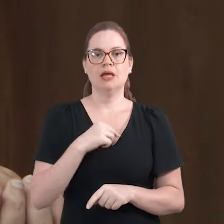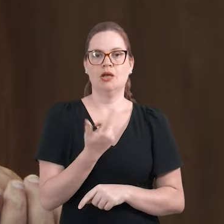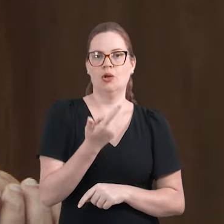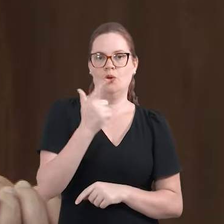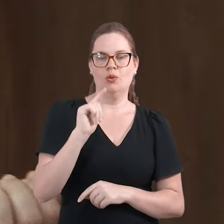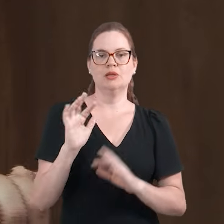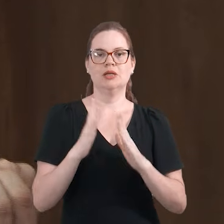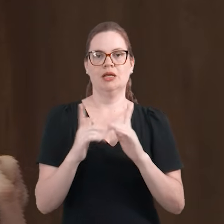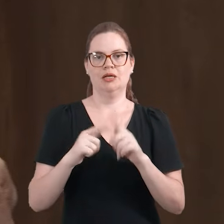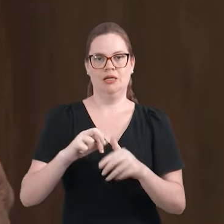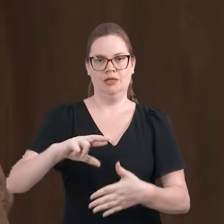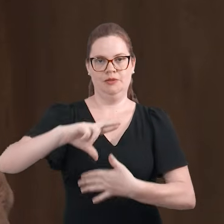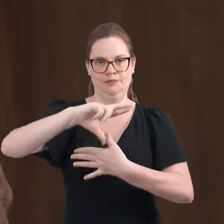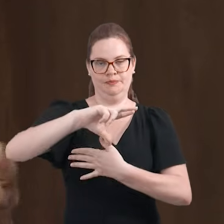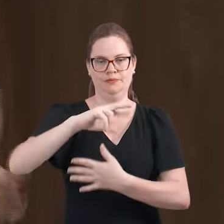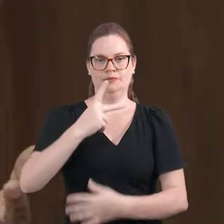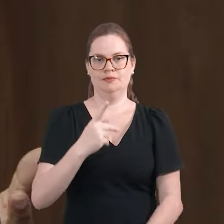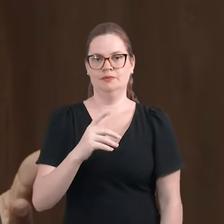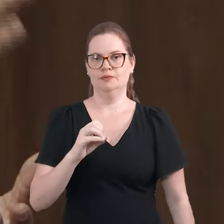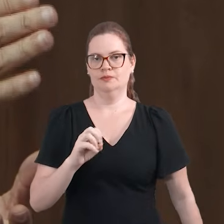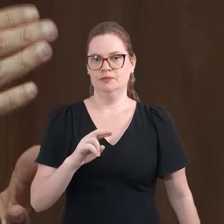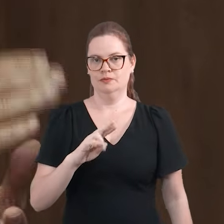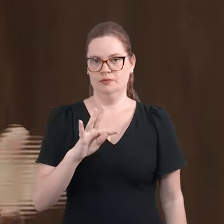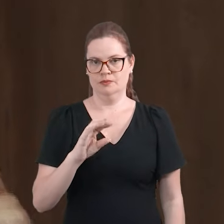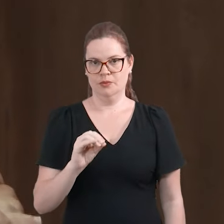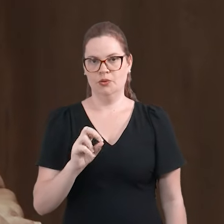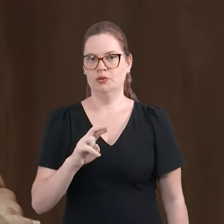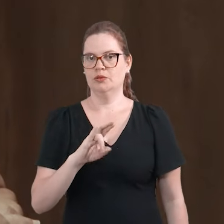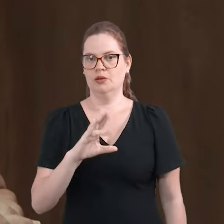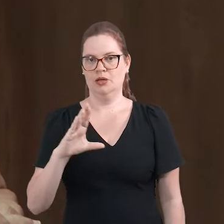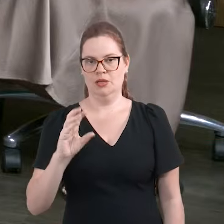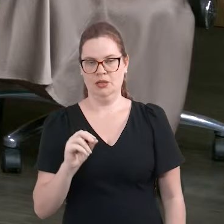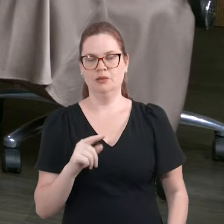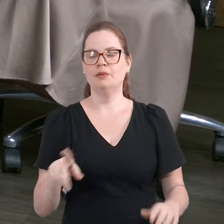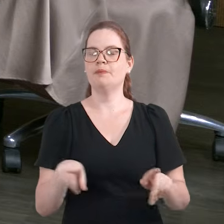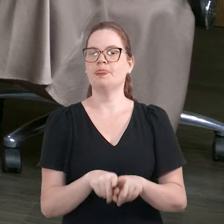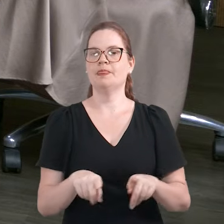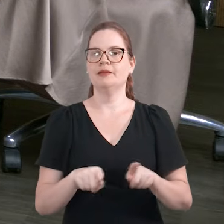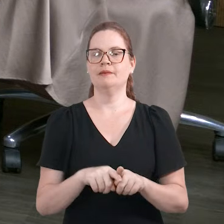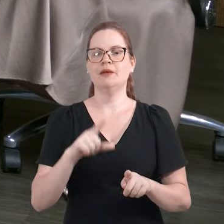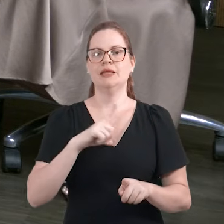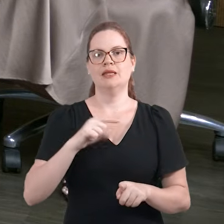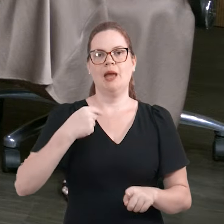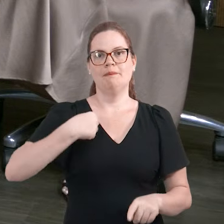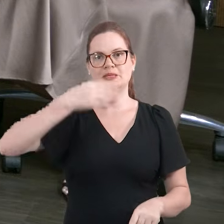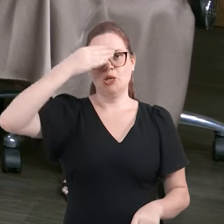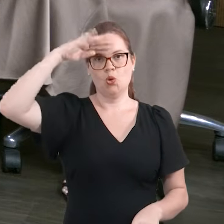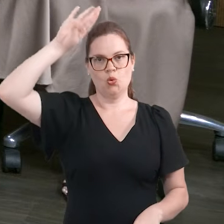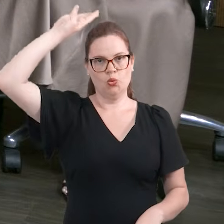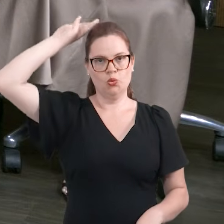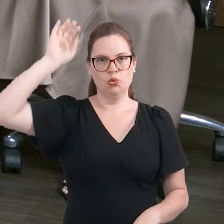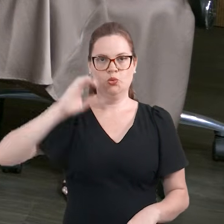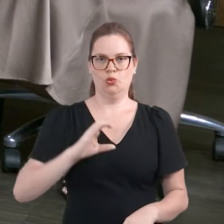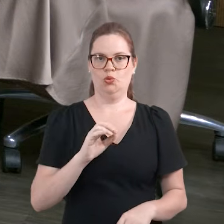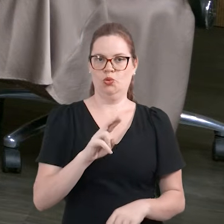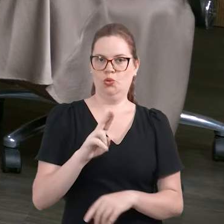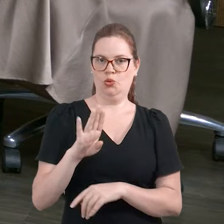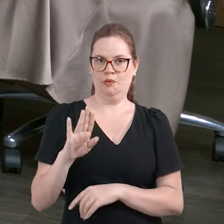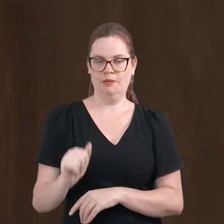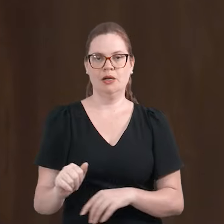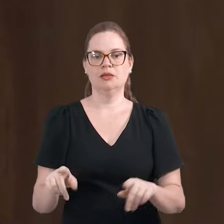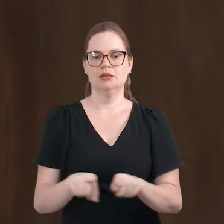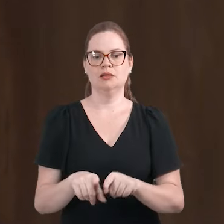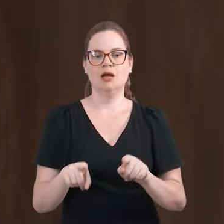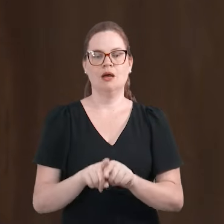que é Caribe, com o pastor Victor, e temos igreja em Cuba. Estamos agora